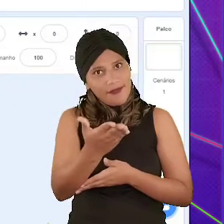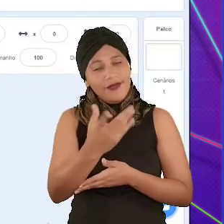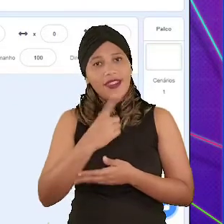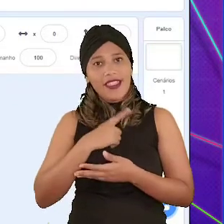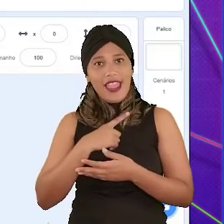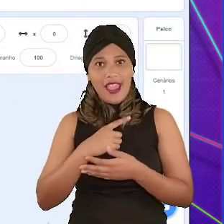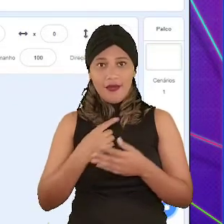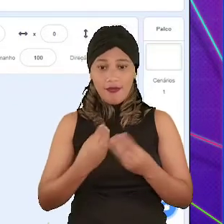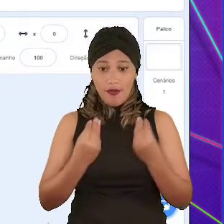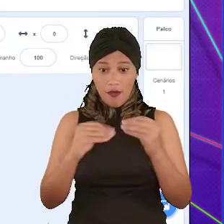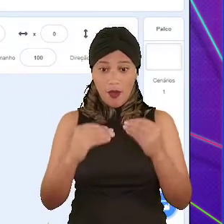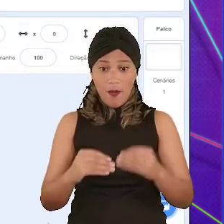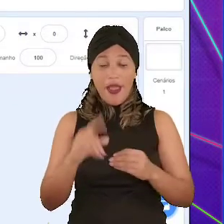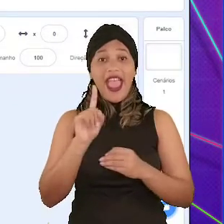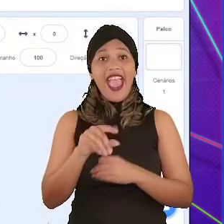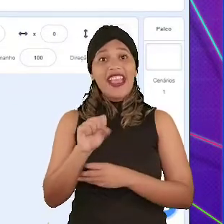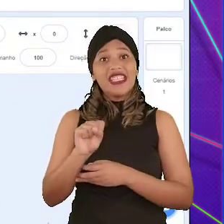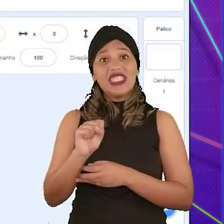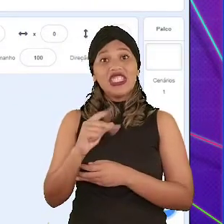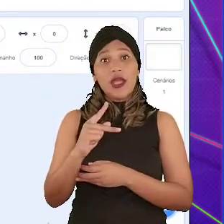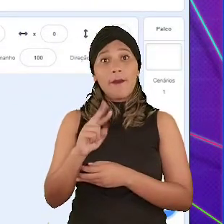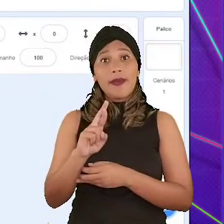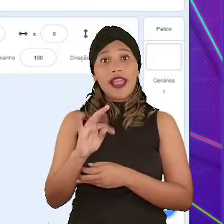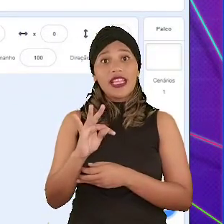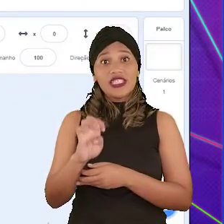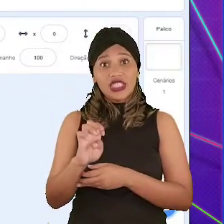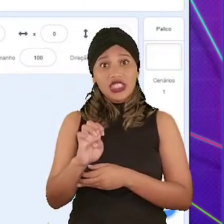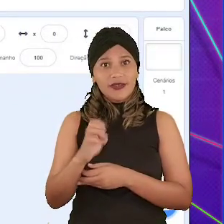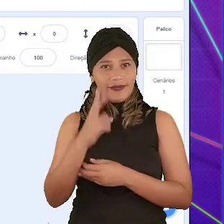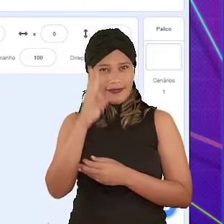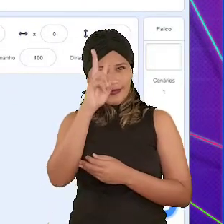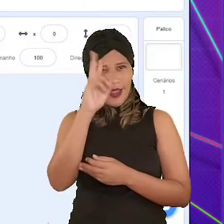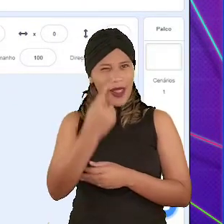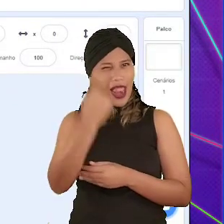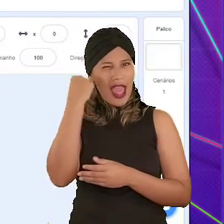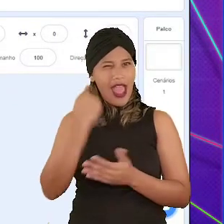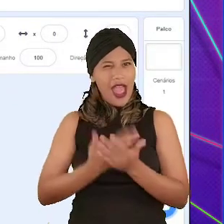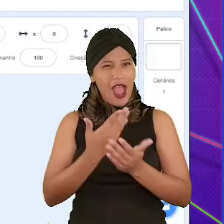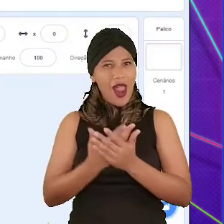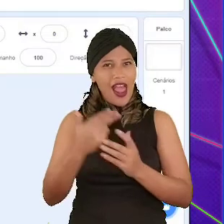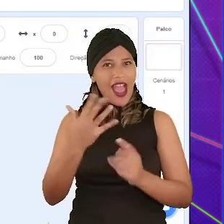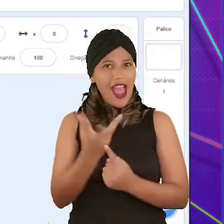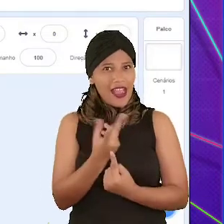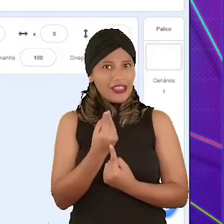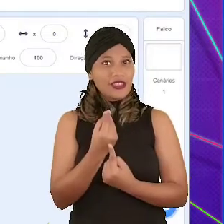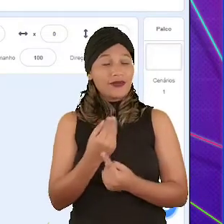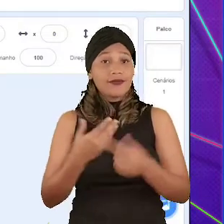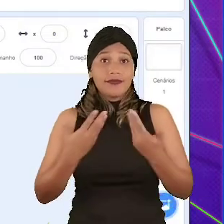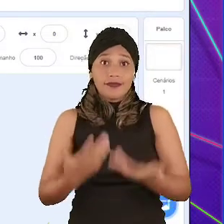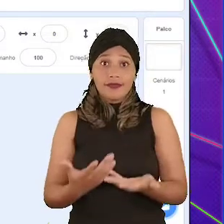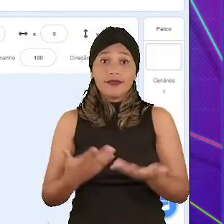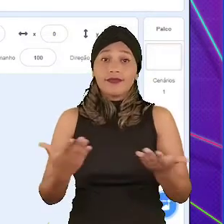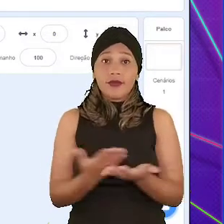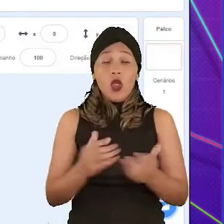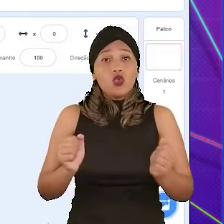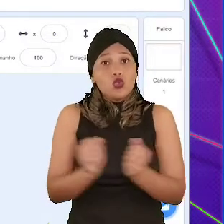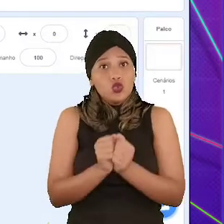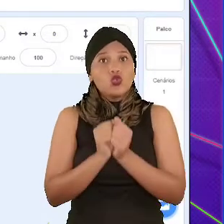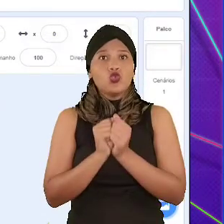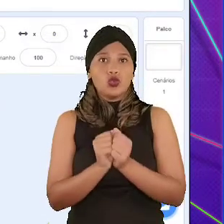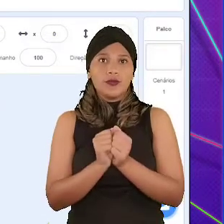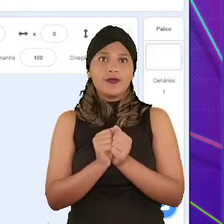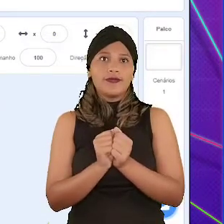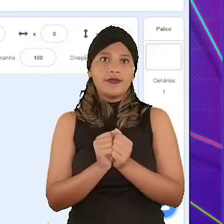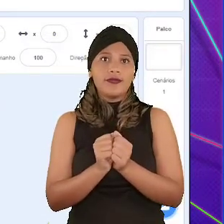que esses atores e fantasias que temos aqui são os Sprites que falamos na aula de arte aqui da criar jogos Então galera